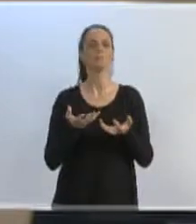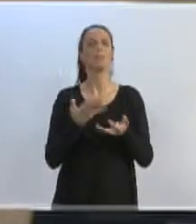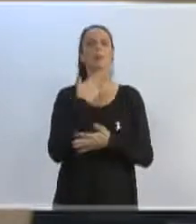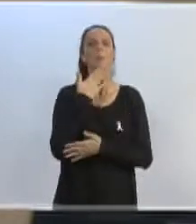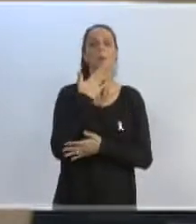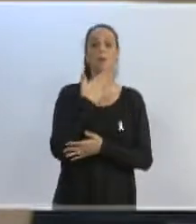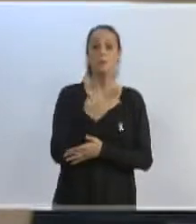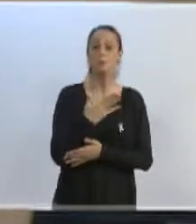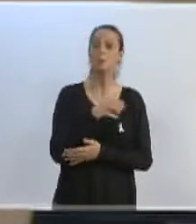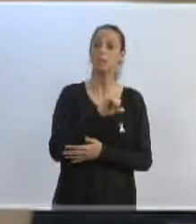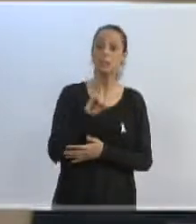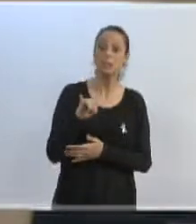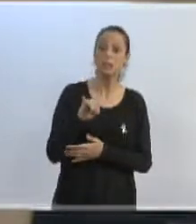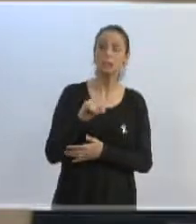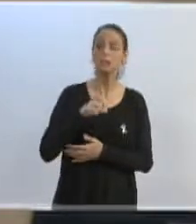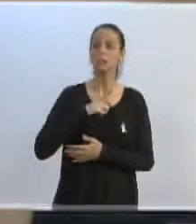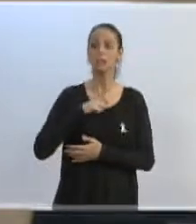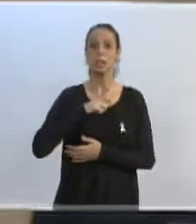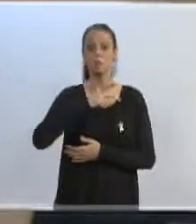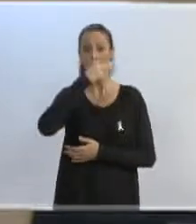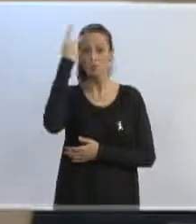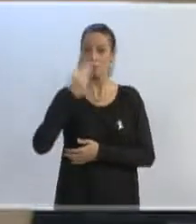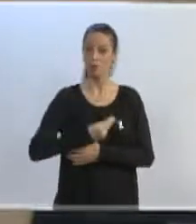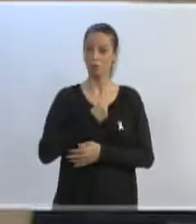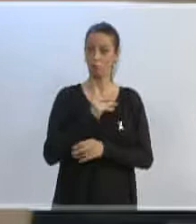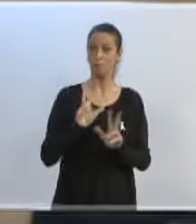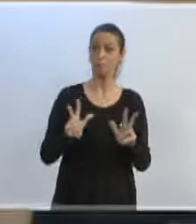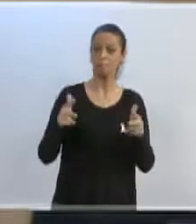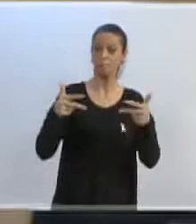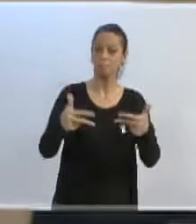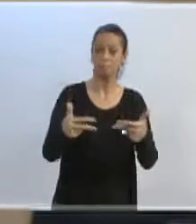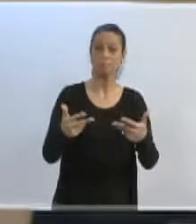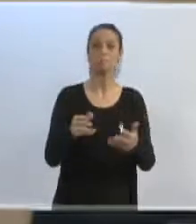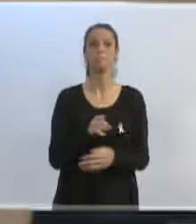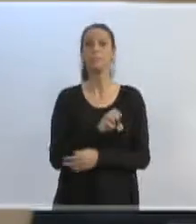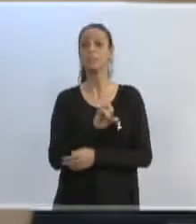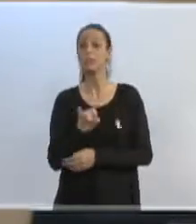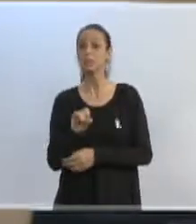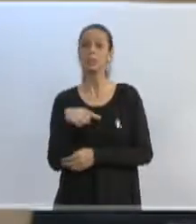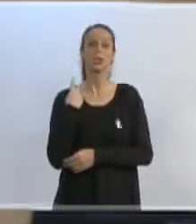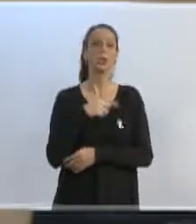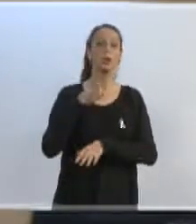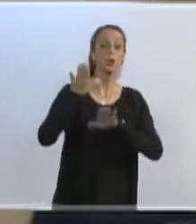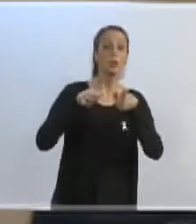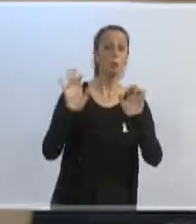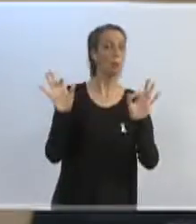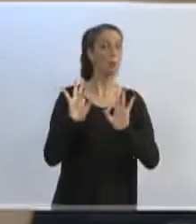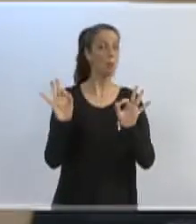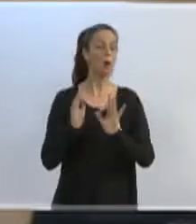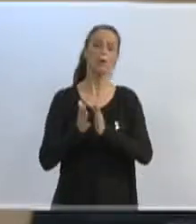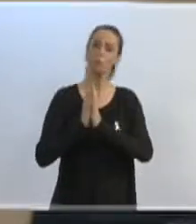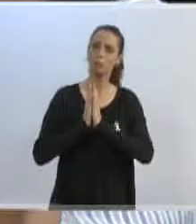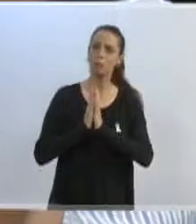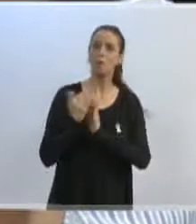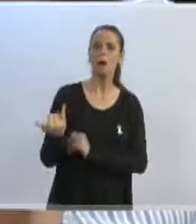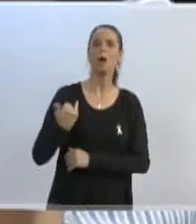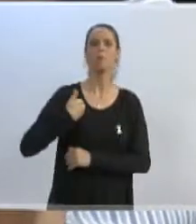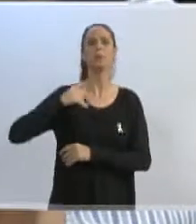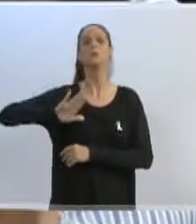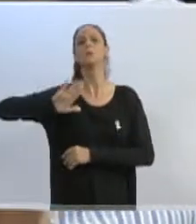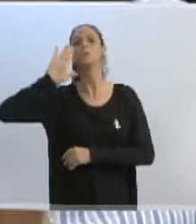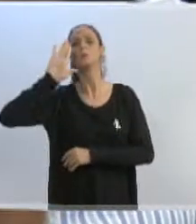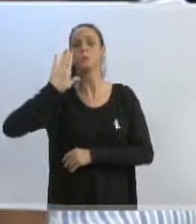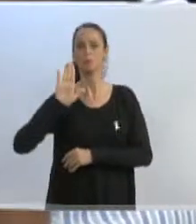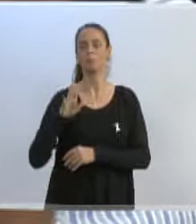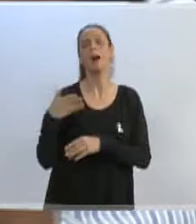solicitar que, se alguém tiver um plenário que a gente, por algum motivo, não tenha chamado, que, por favor, se acuse para que venha fazer